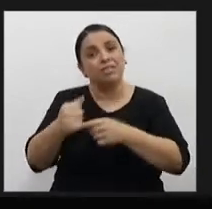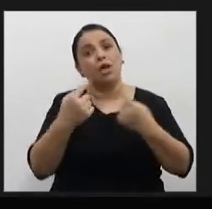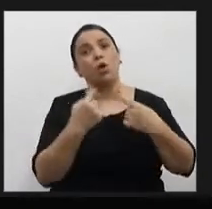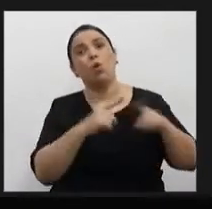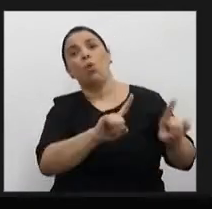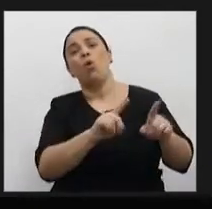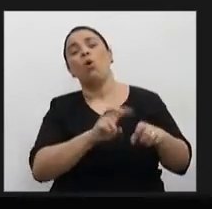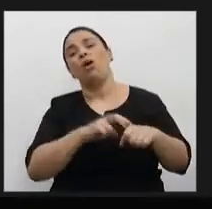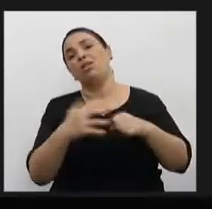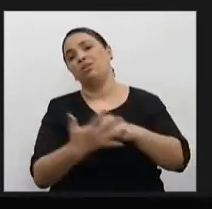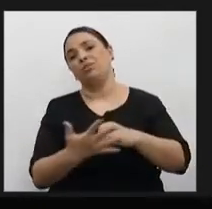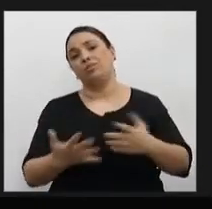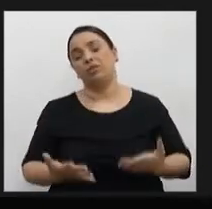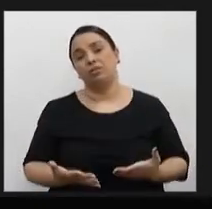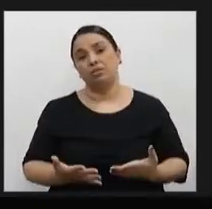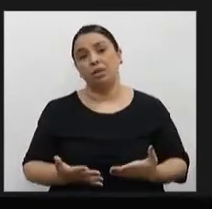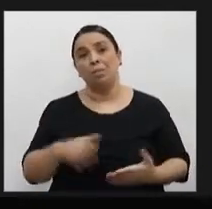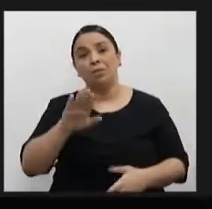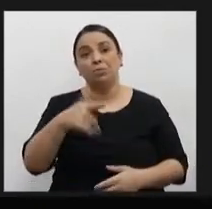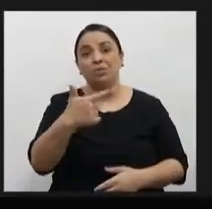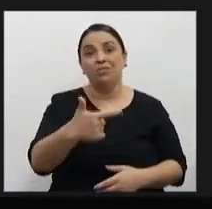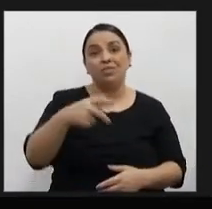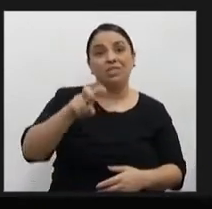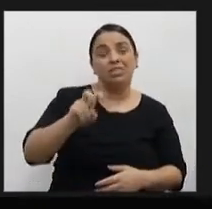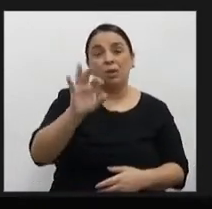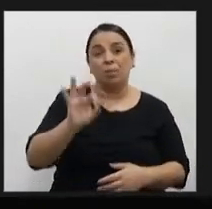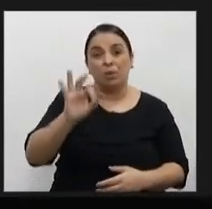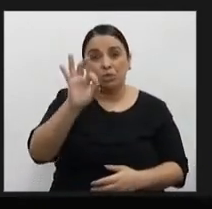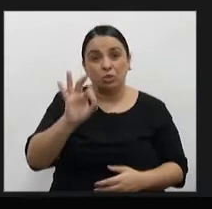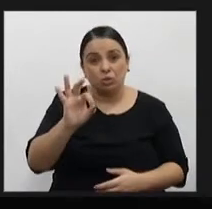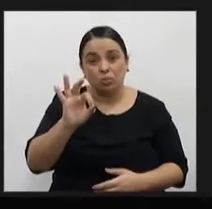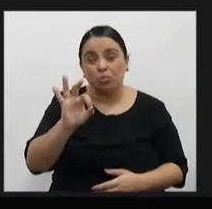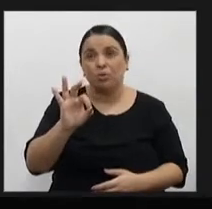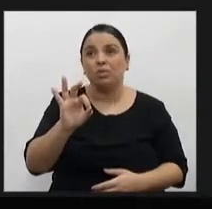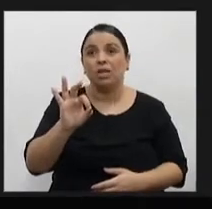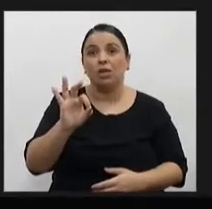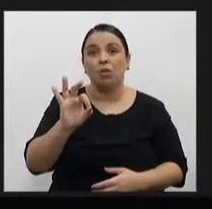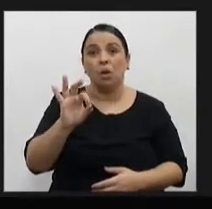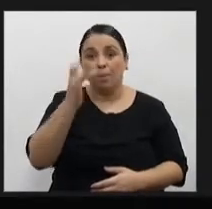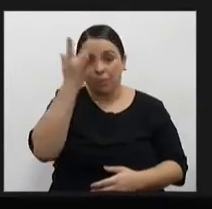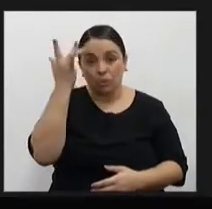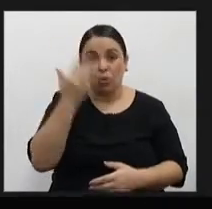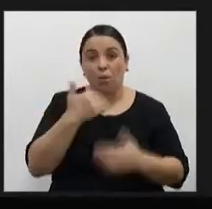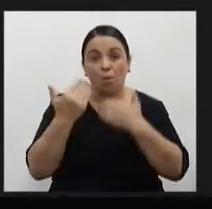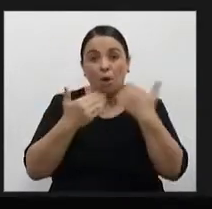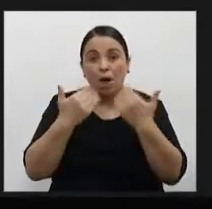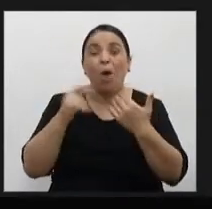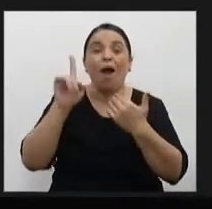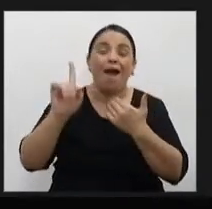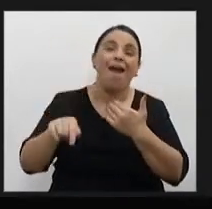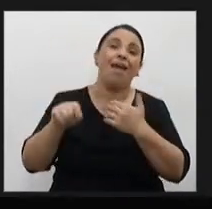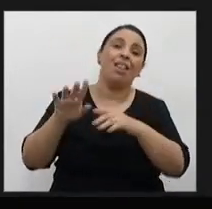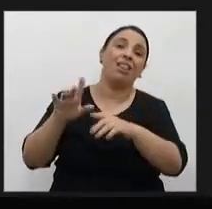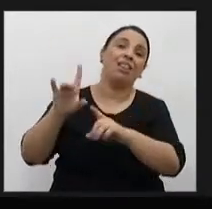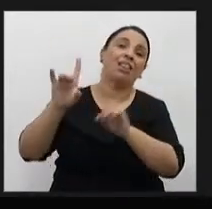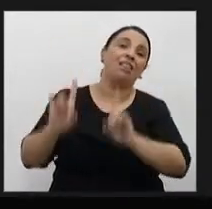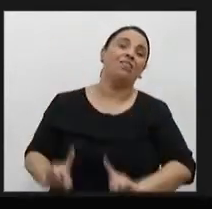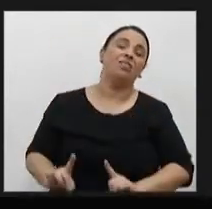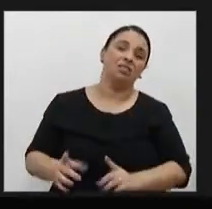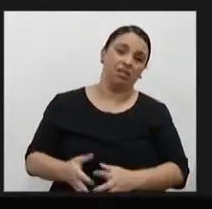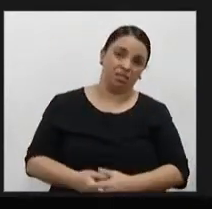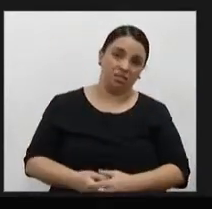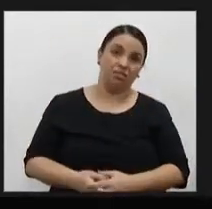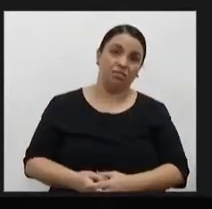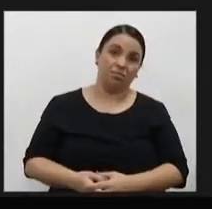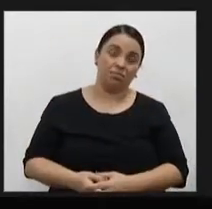20% das pessoas que morreram são pessoas com deficiência. Deputada, num levantamento, né, com alguns